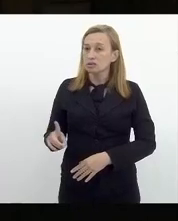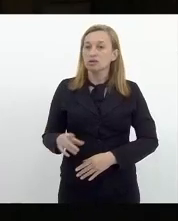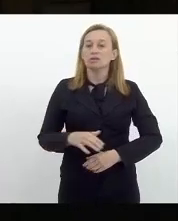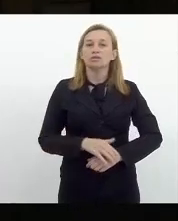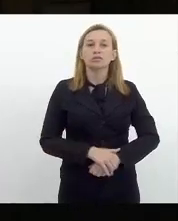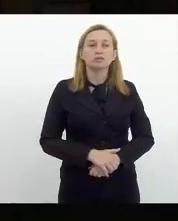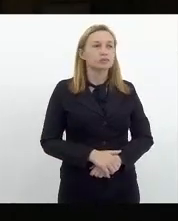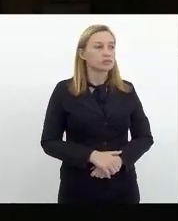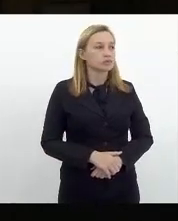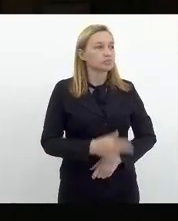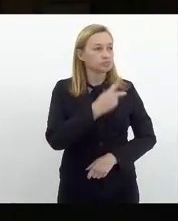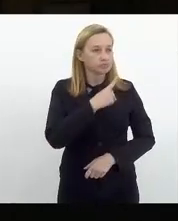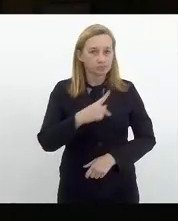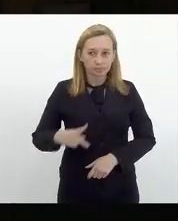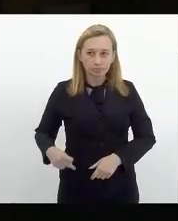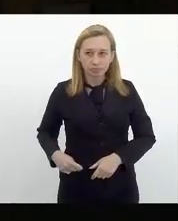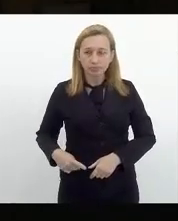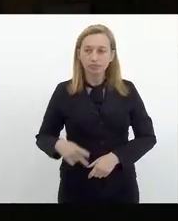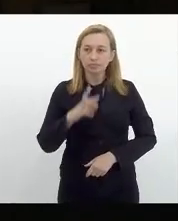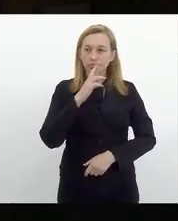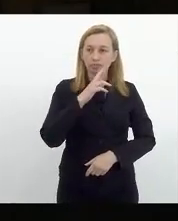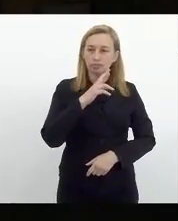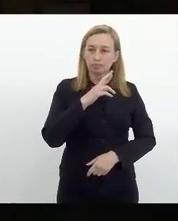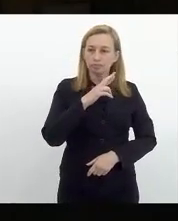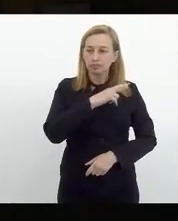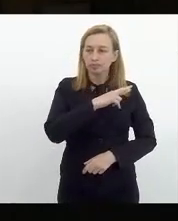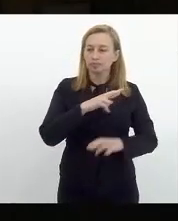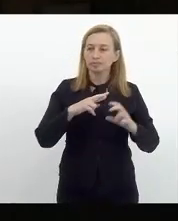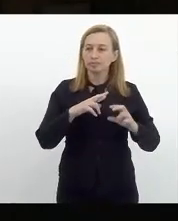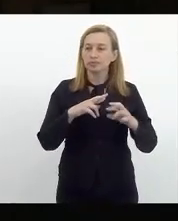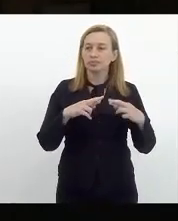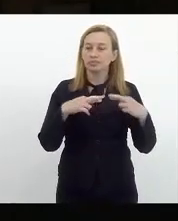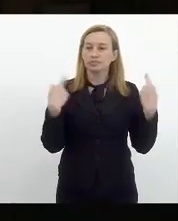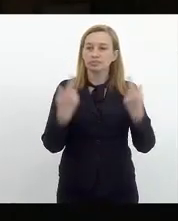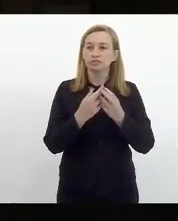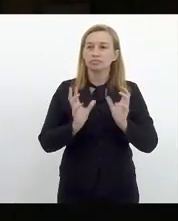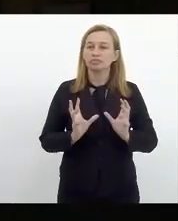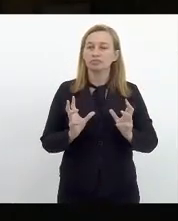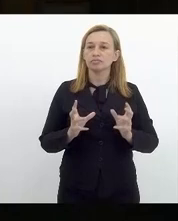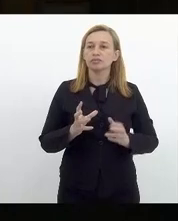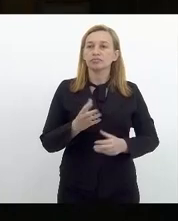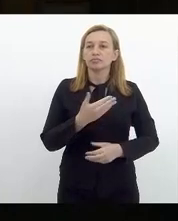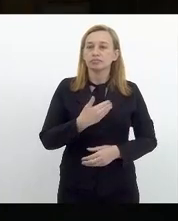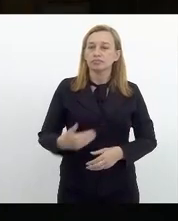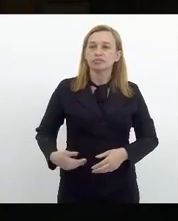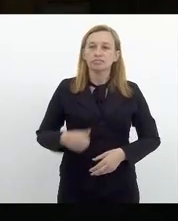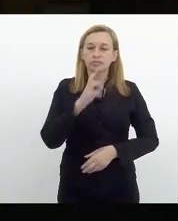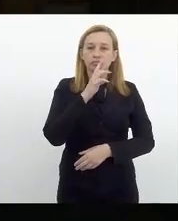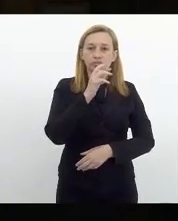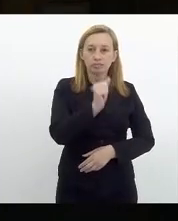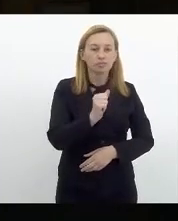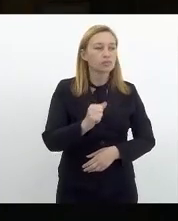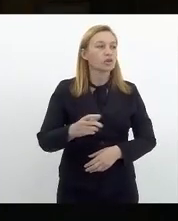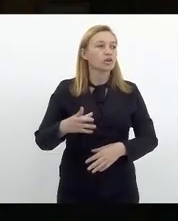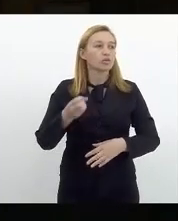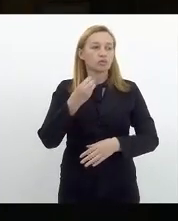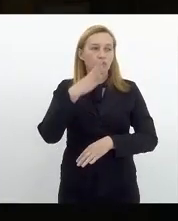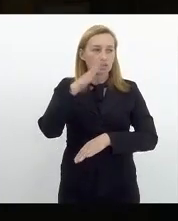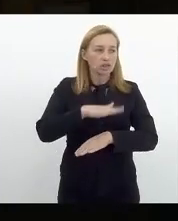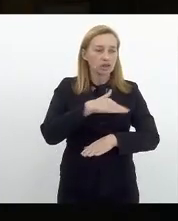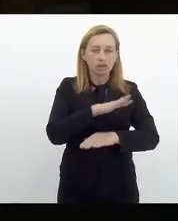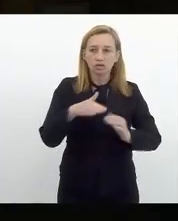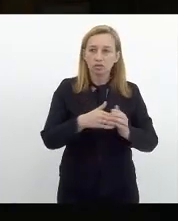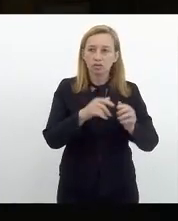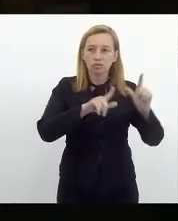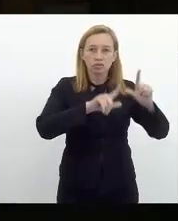figura do presidente da audiência pública o deputado Rodrigo Amorim é boa tarde a todos que nos assistem